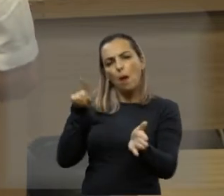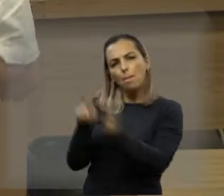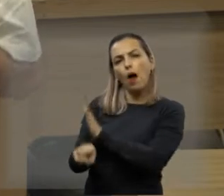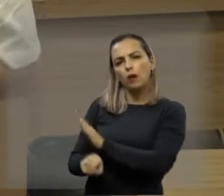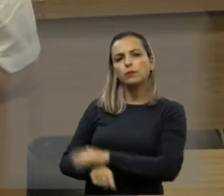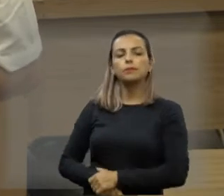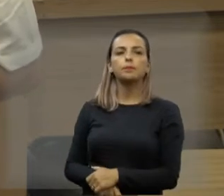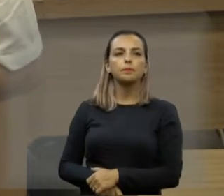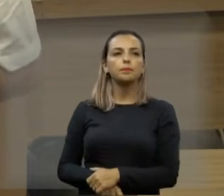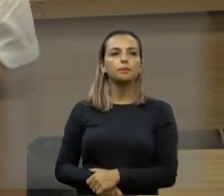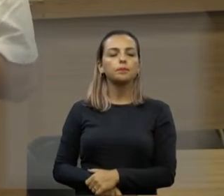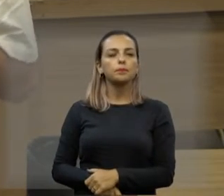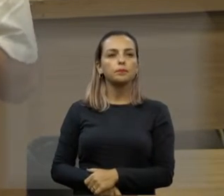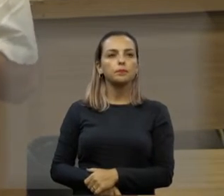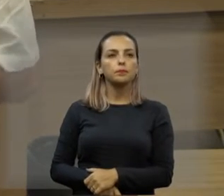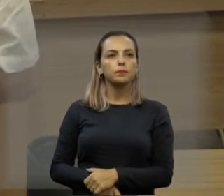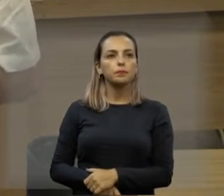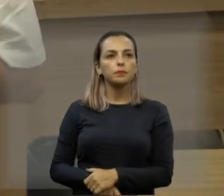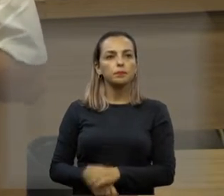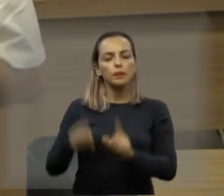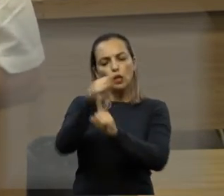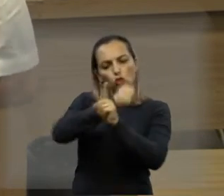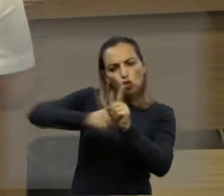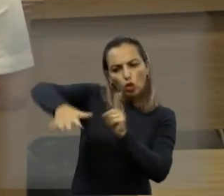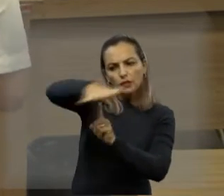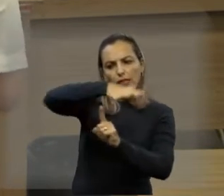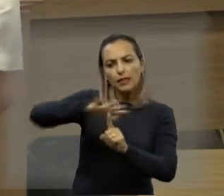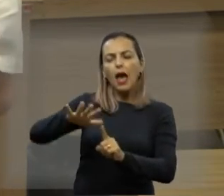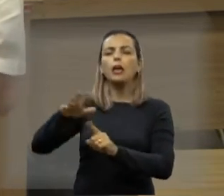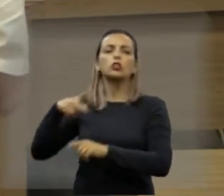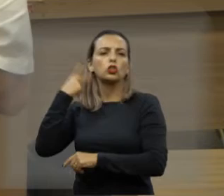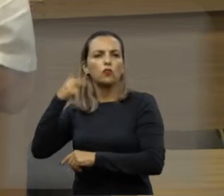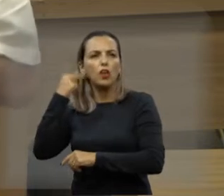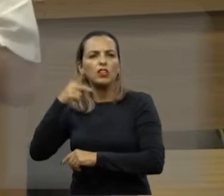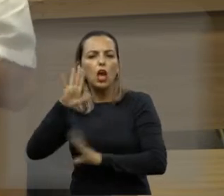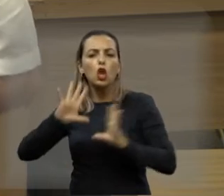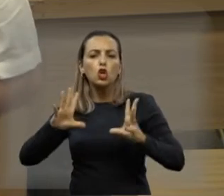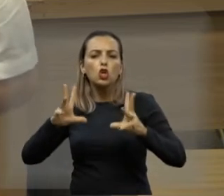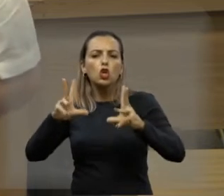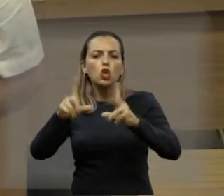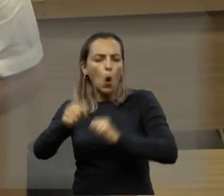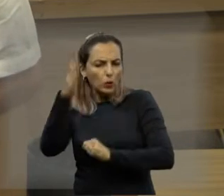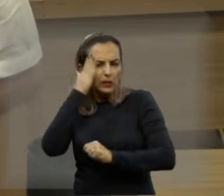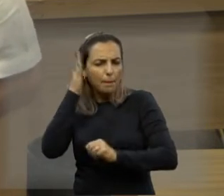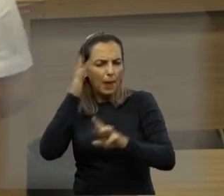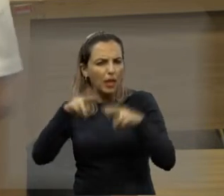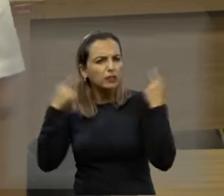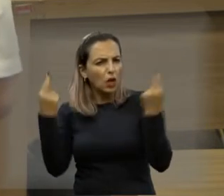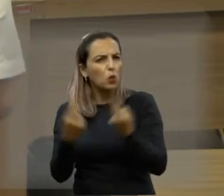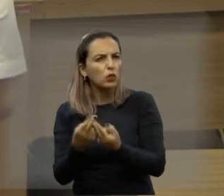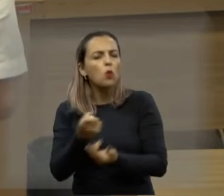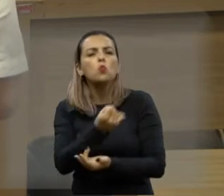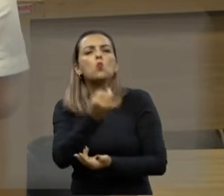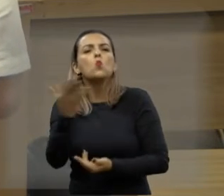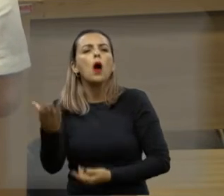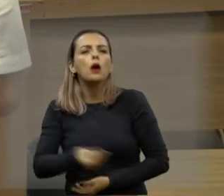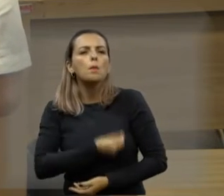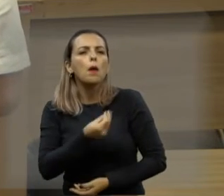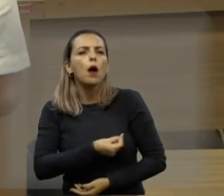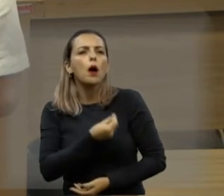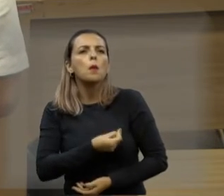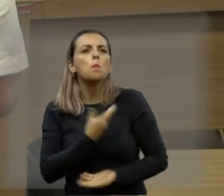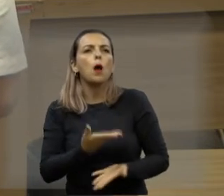pergunta todos da sociedade todos os vereadores sabiam dessas reuniões e quantos vereadores participaram